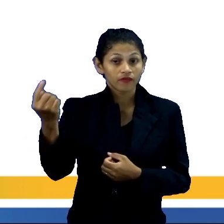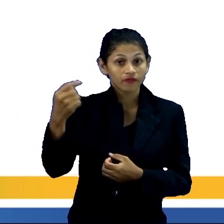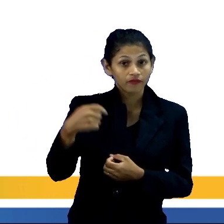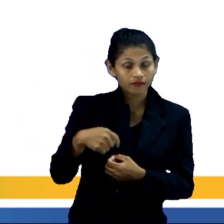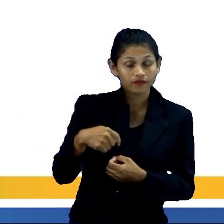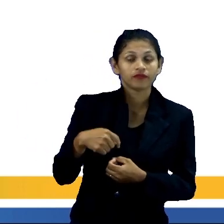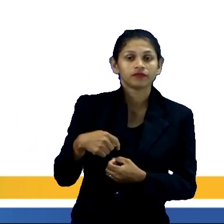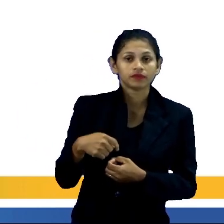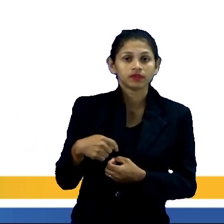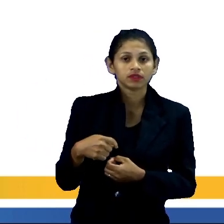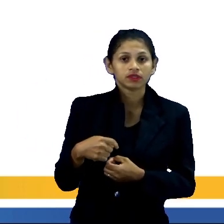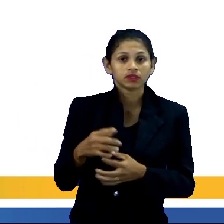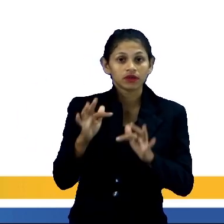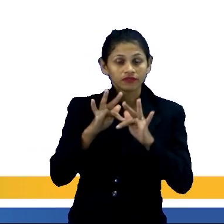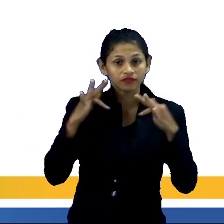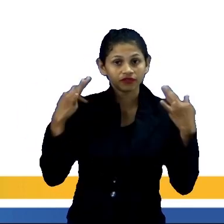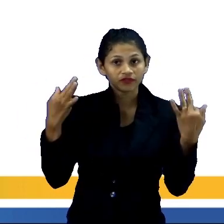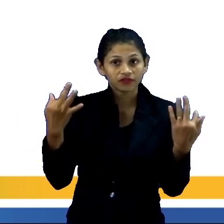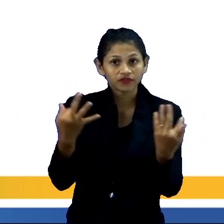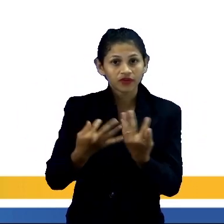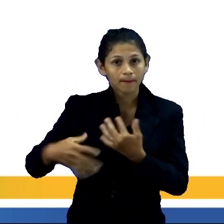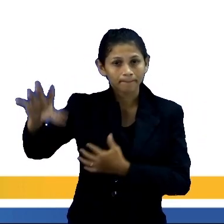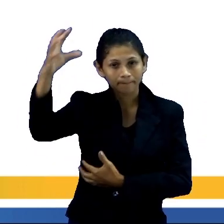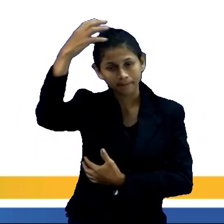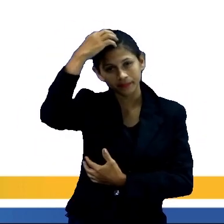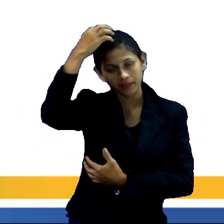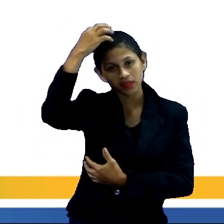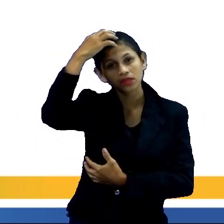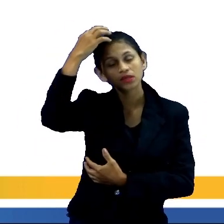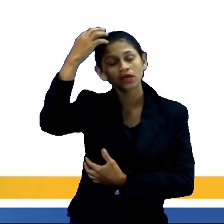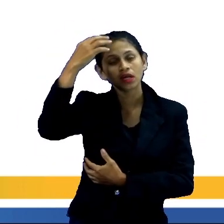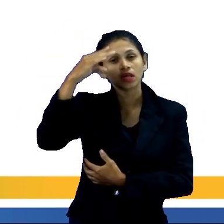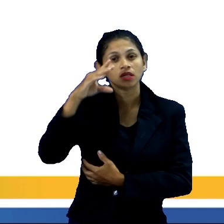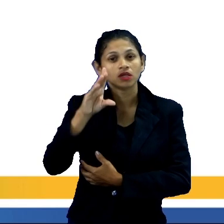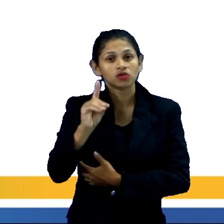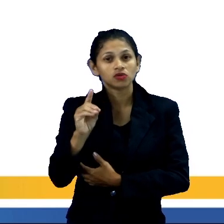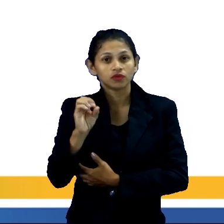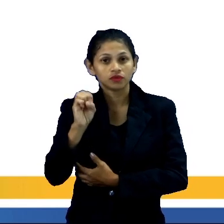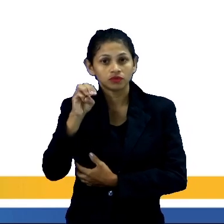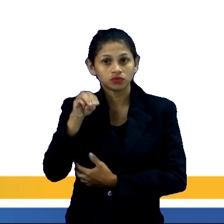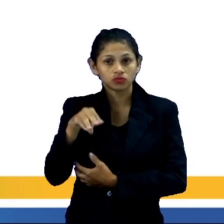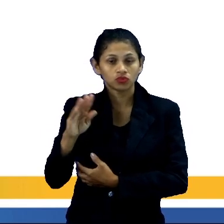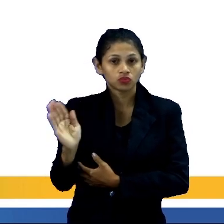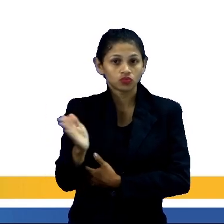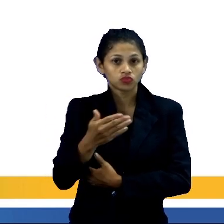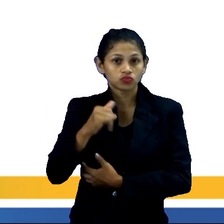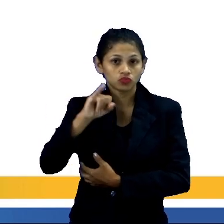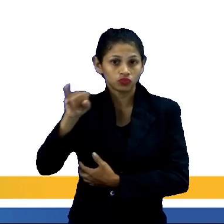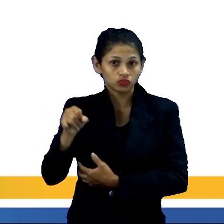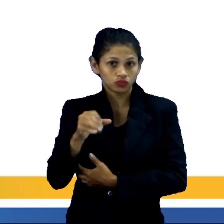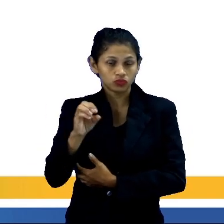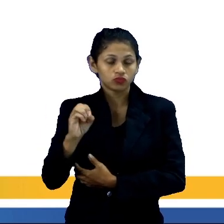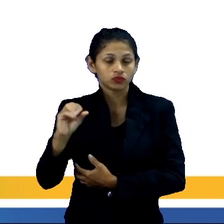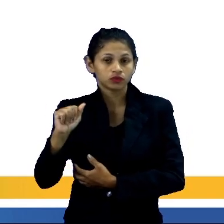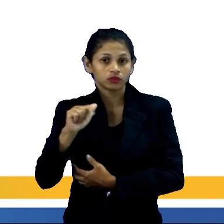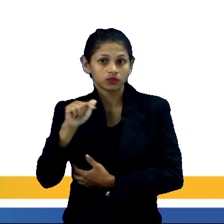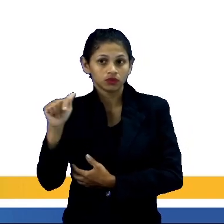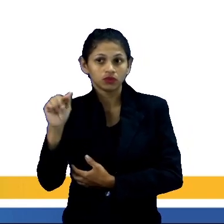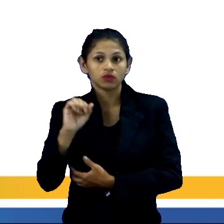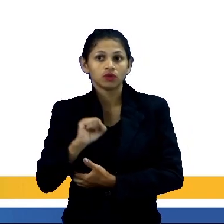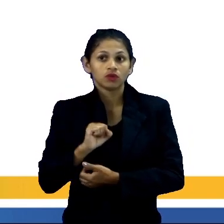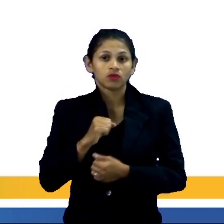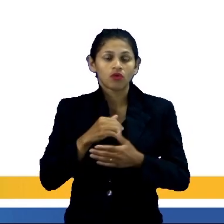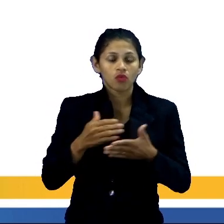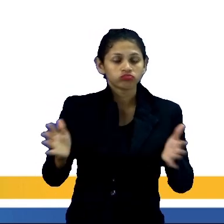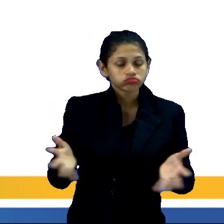Brasil, em 1808, né, o regente Dom João, ele tomou algumas medidas que favoreceram o desenvolvimento industrial, e entre